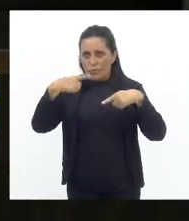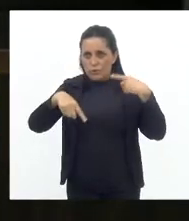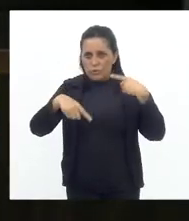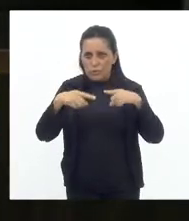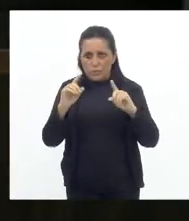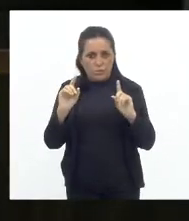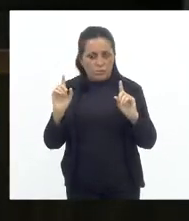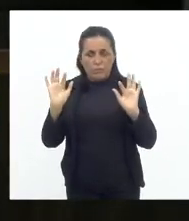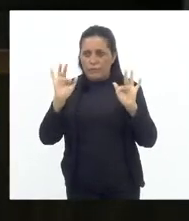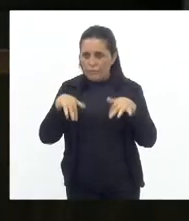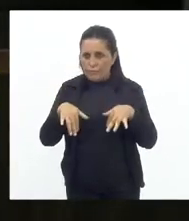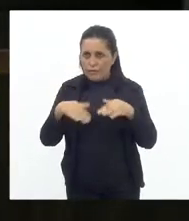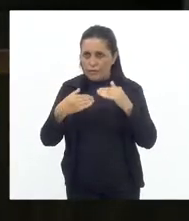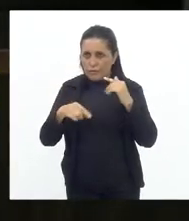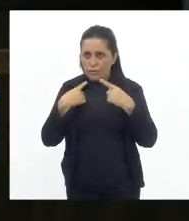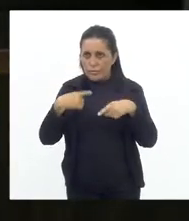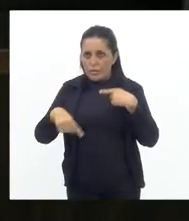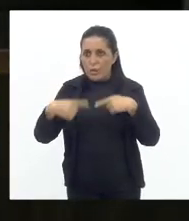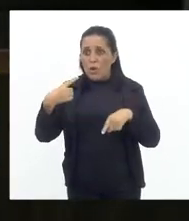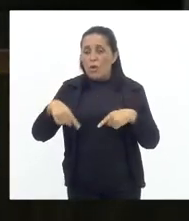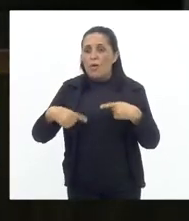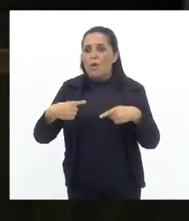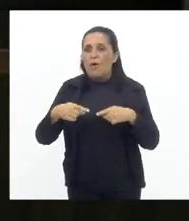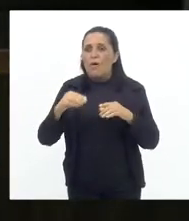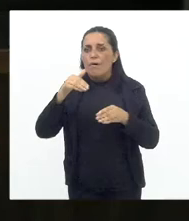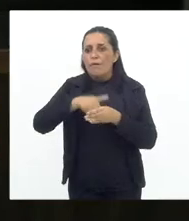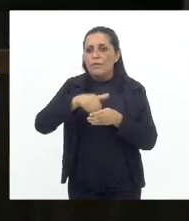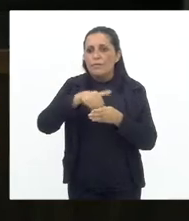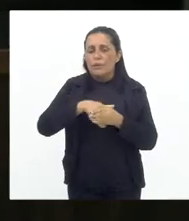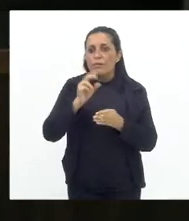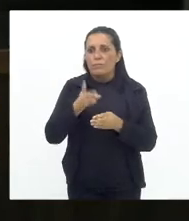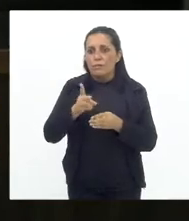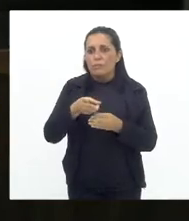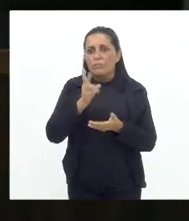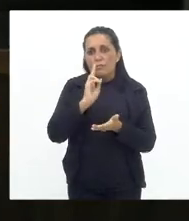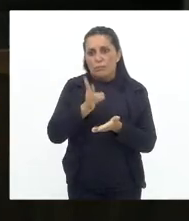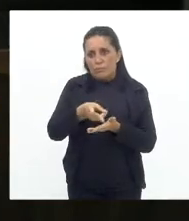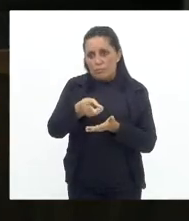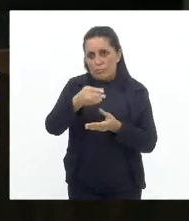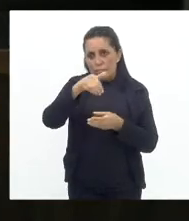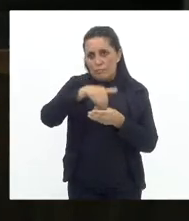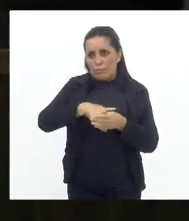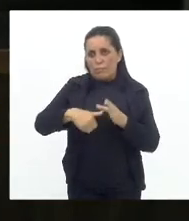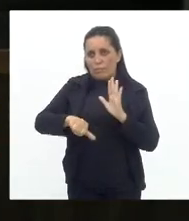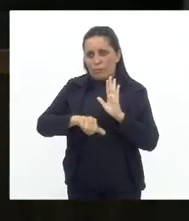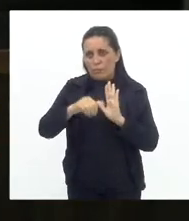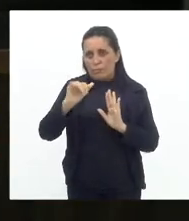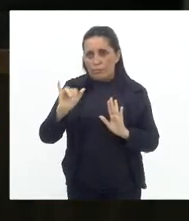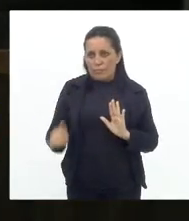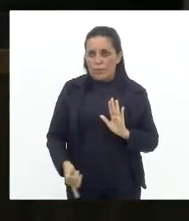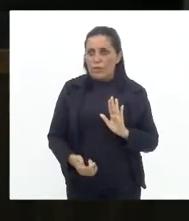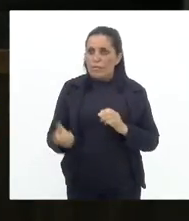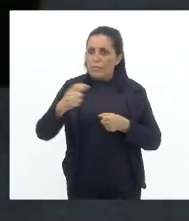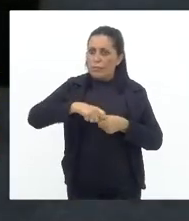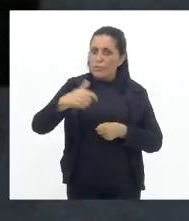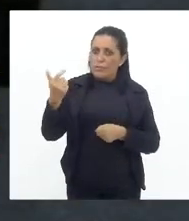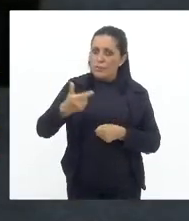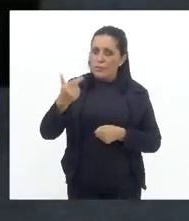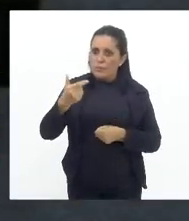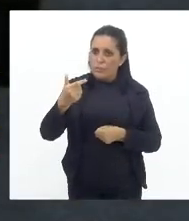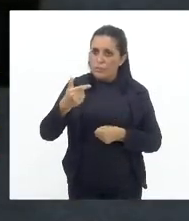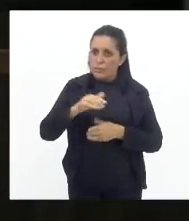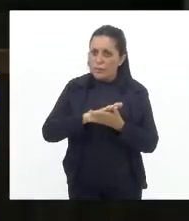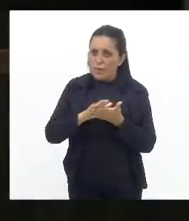discutir se a discussão em votação se os que aprovam permaneçam constam aprovado e primeira retornem segunda seu